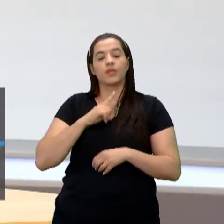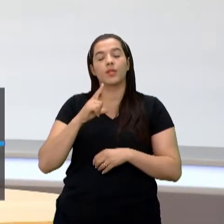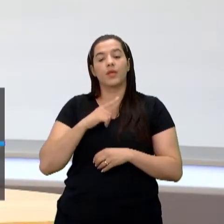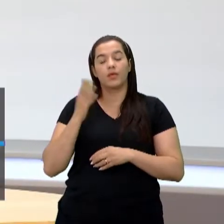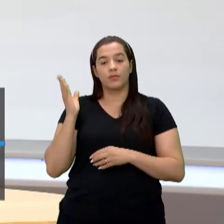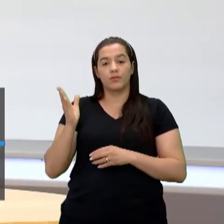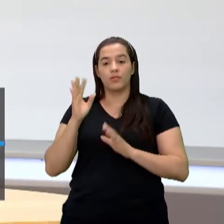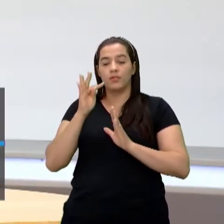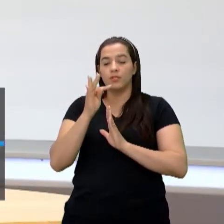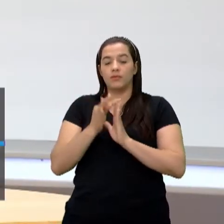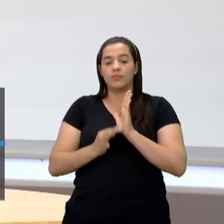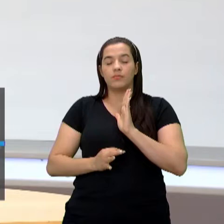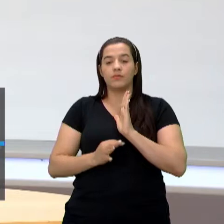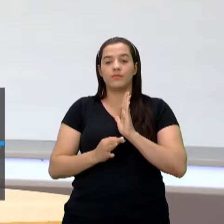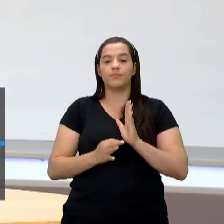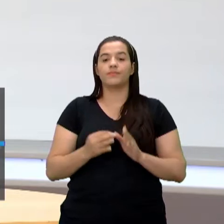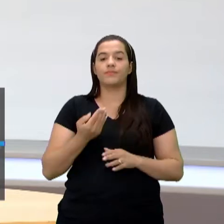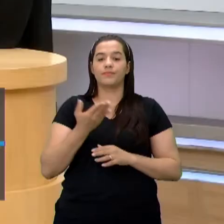aqui